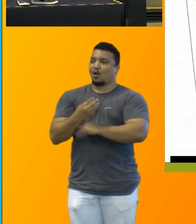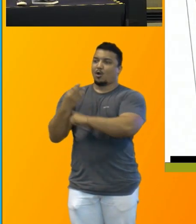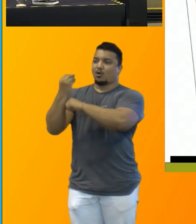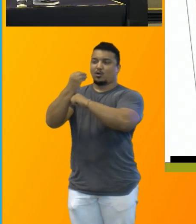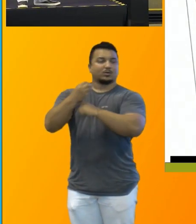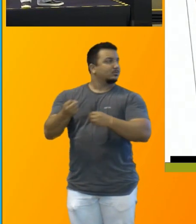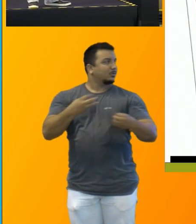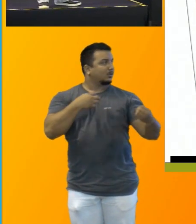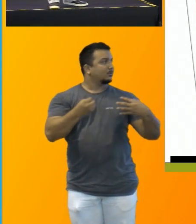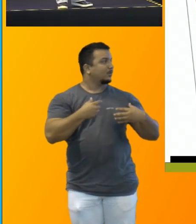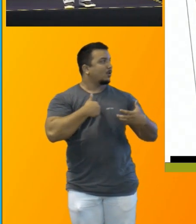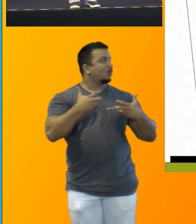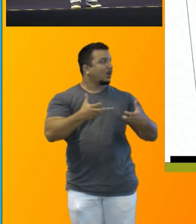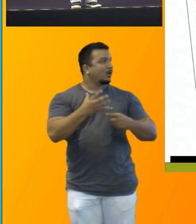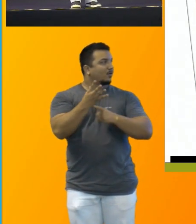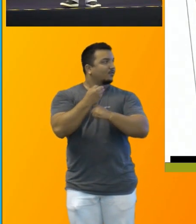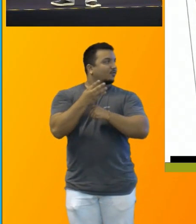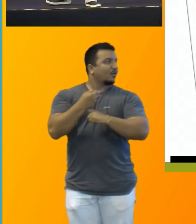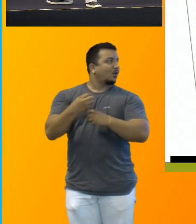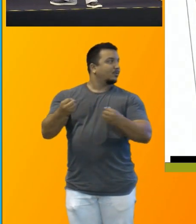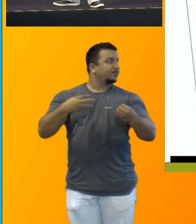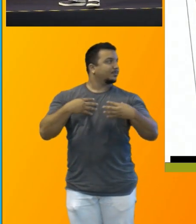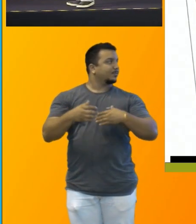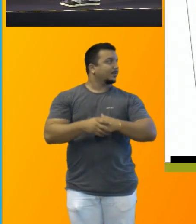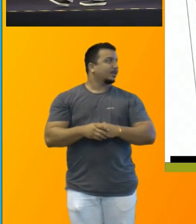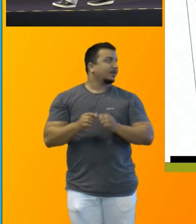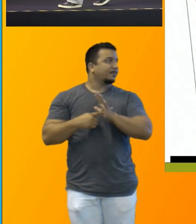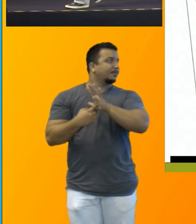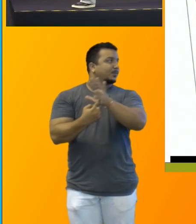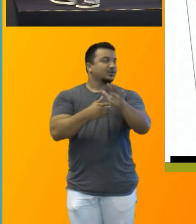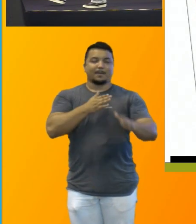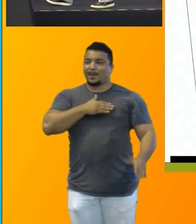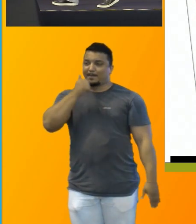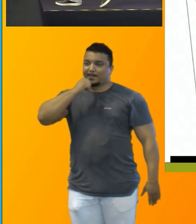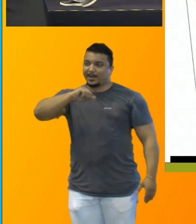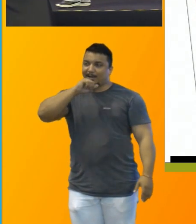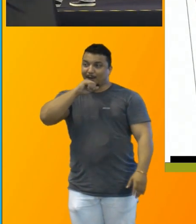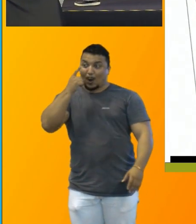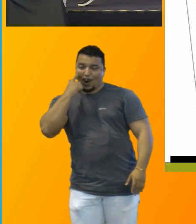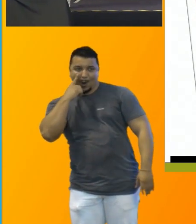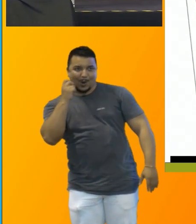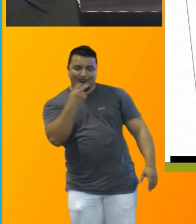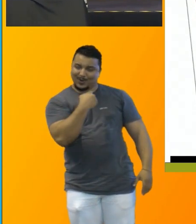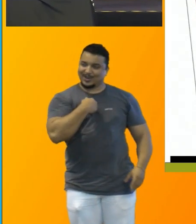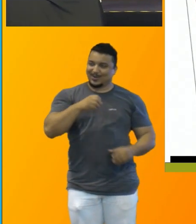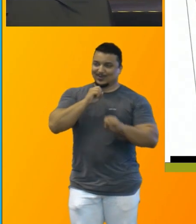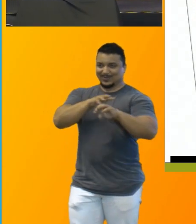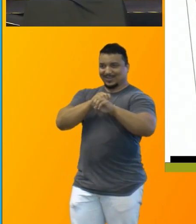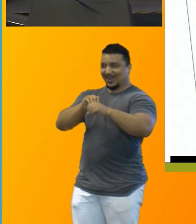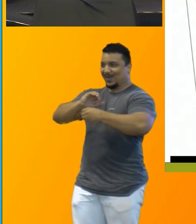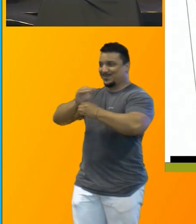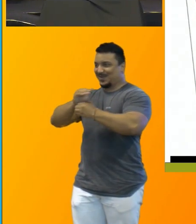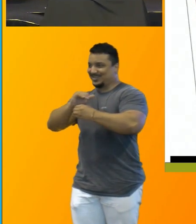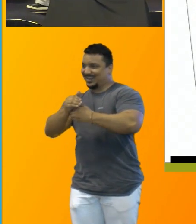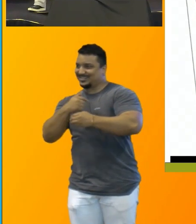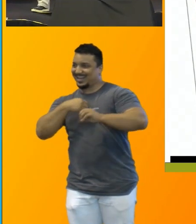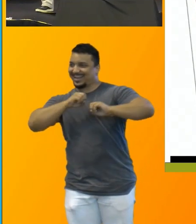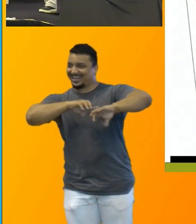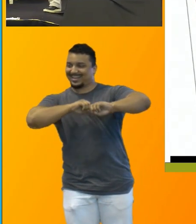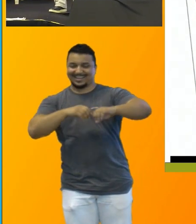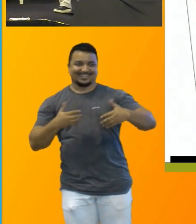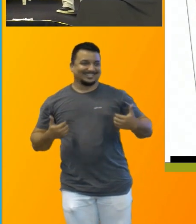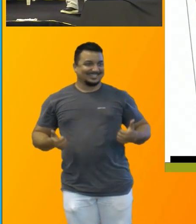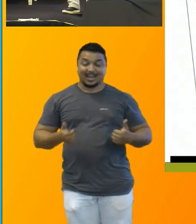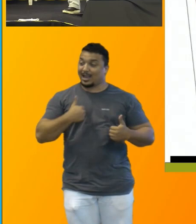da produção aí, eu quero receber essas fotos, né? Mostrar para minha mãe, né? Mãe, olha só, estou dando aula no ginásio. E eu queria que